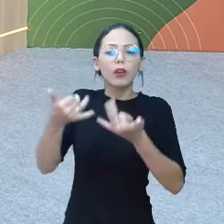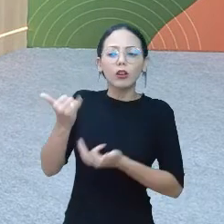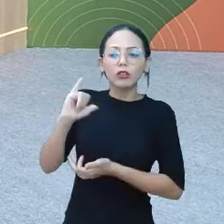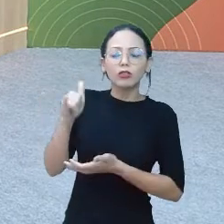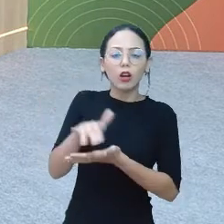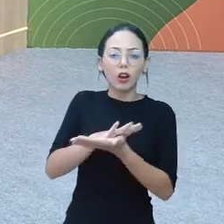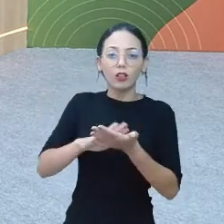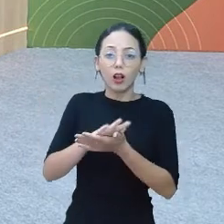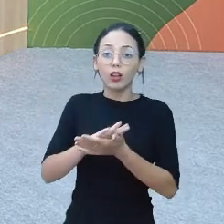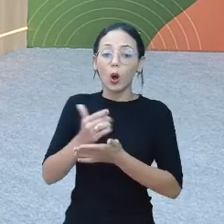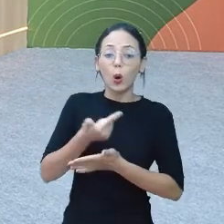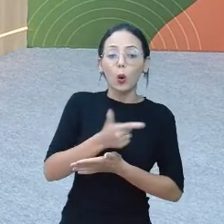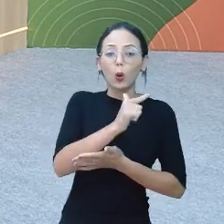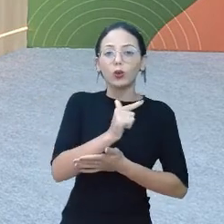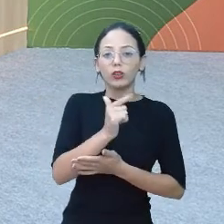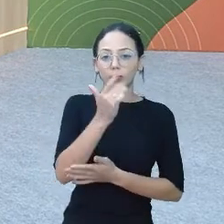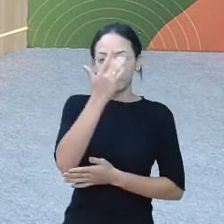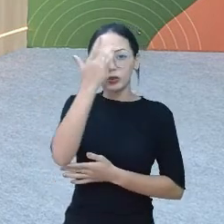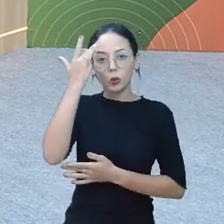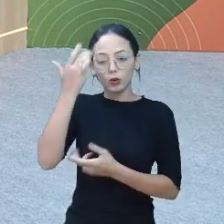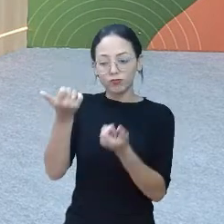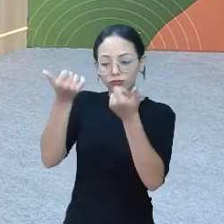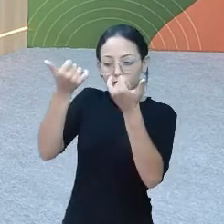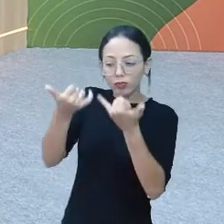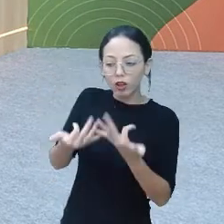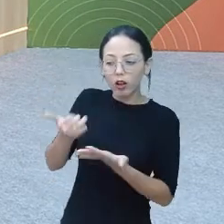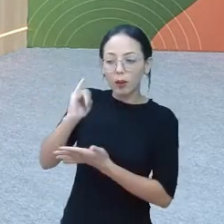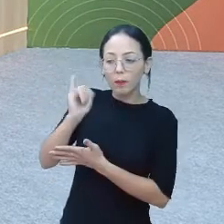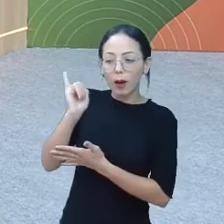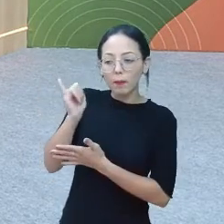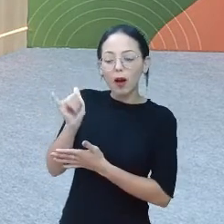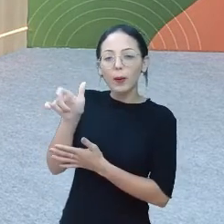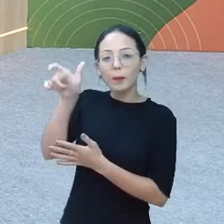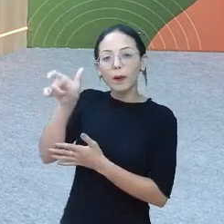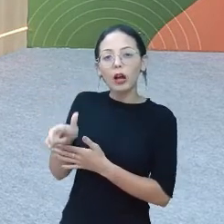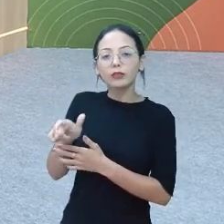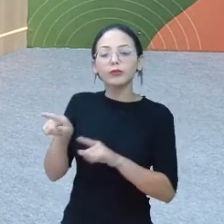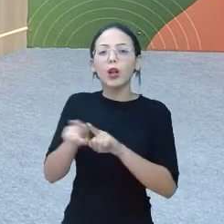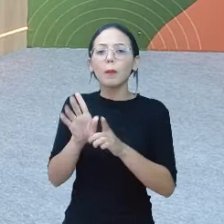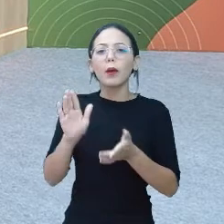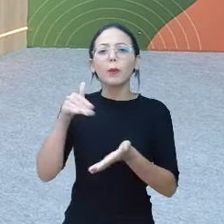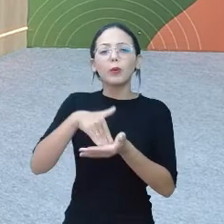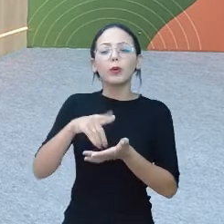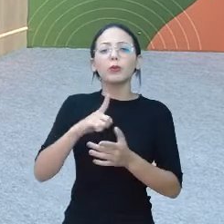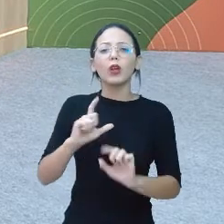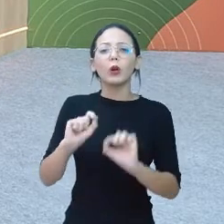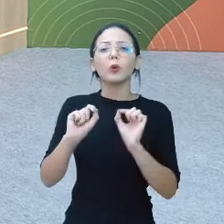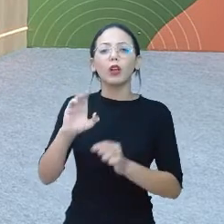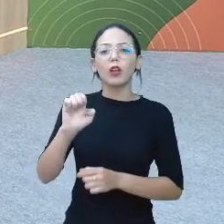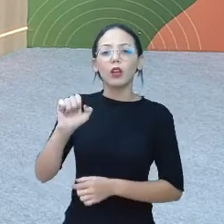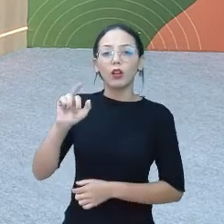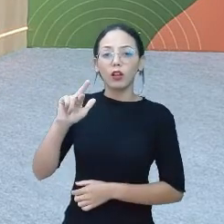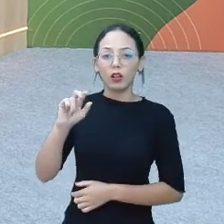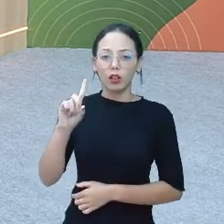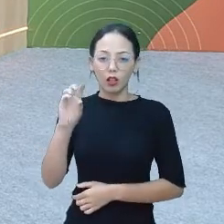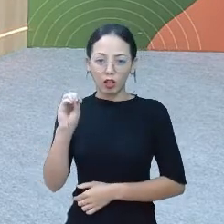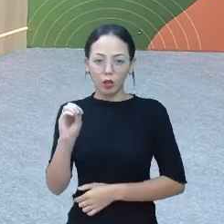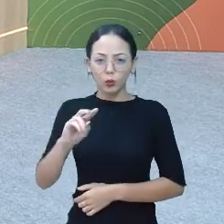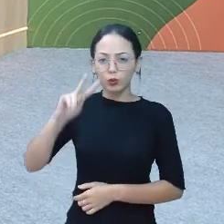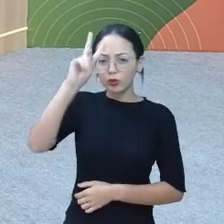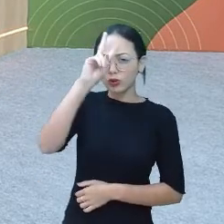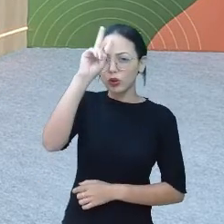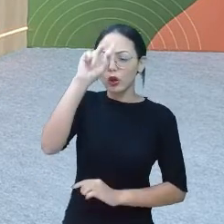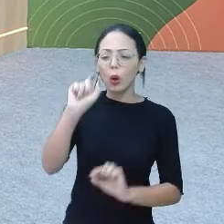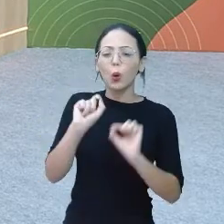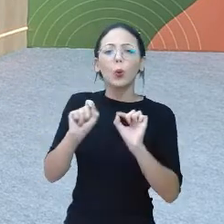era um narrador em terceira pessoa, tá certo? E por último, a gente tem o enredo, que é a história, né? A trama. O que é que o